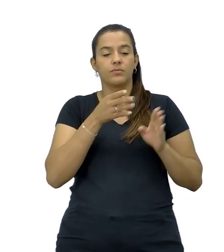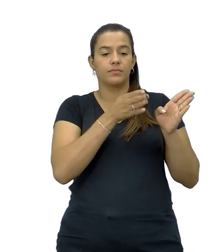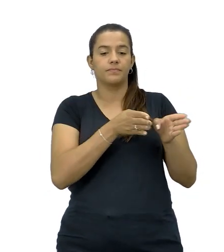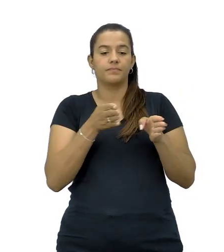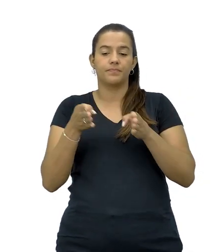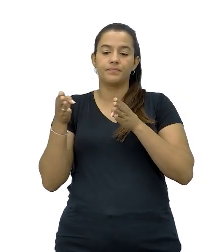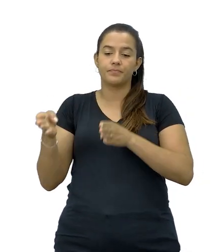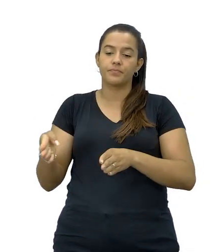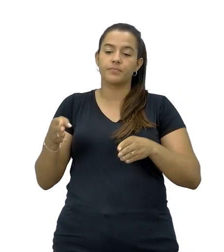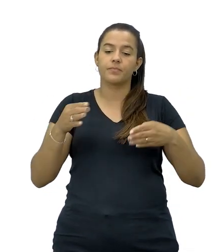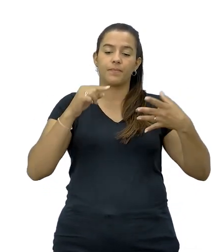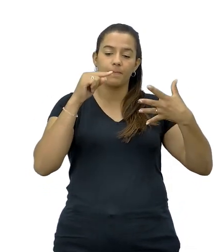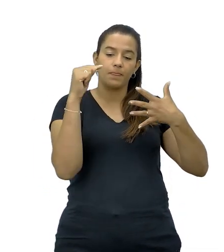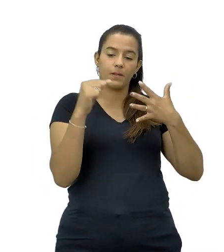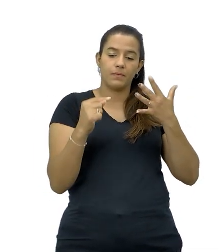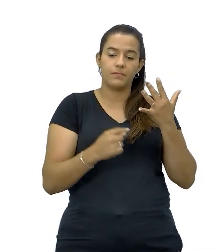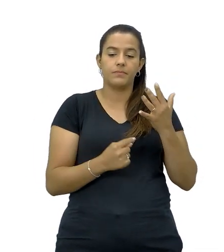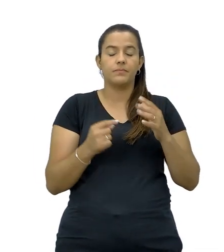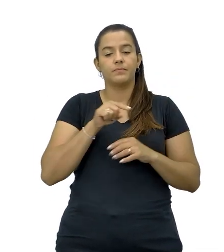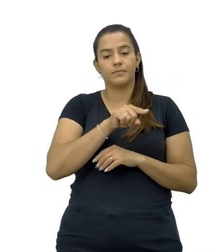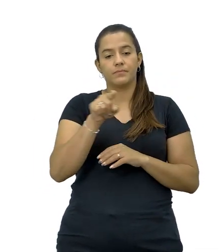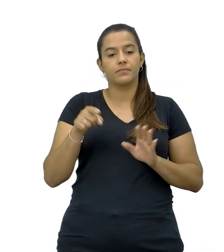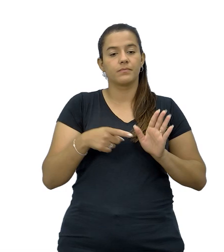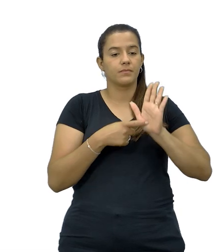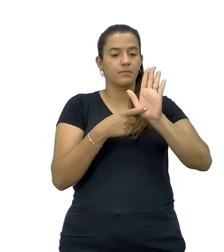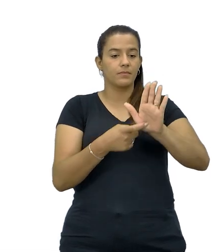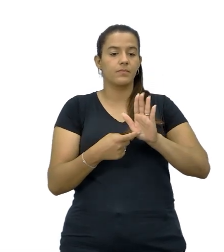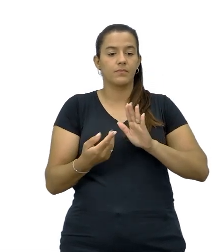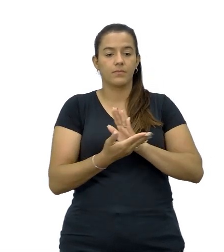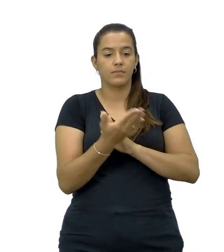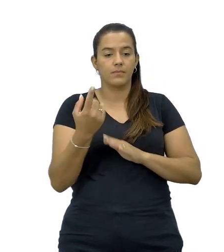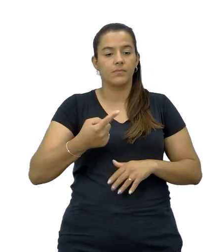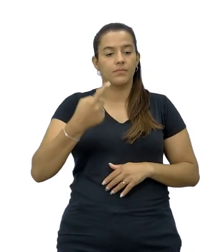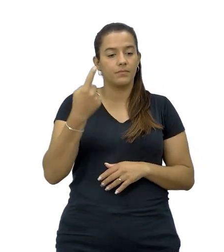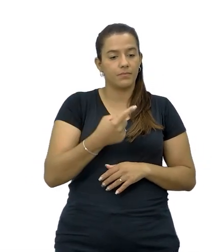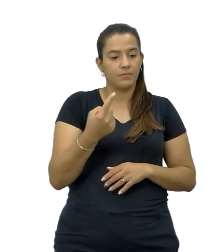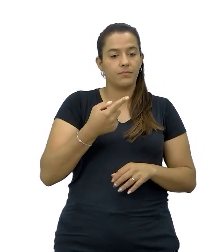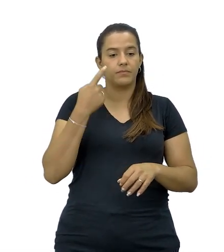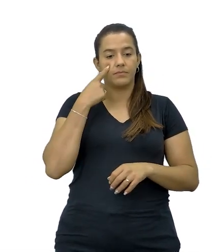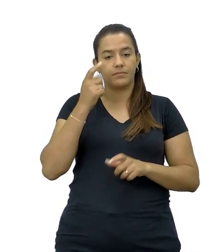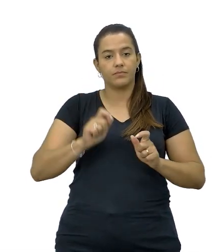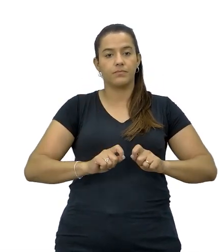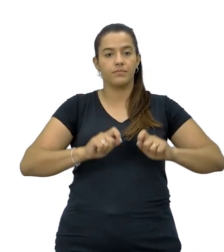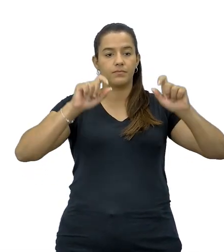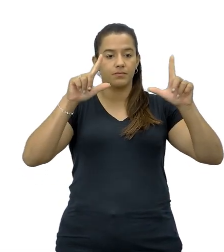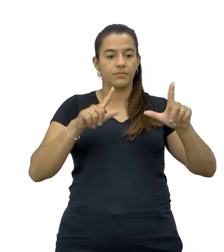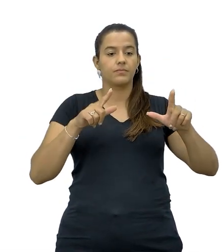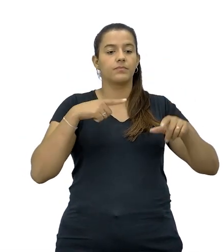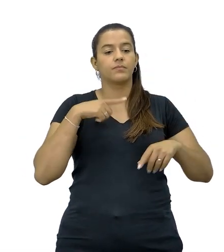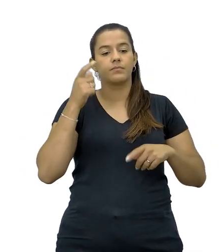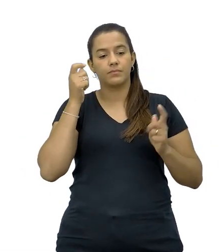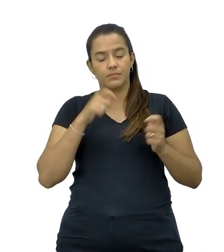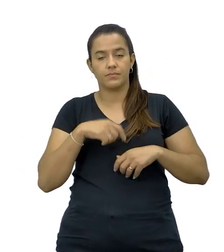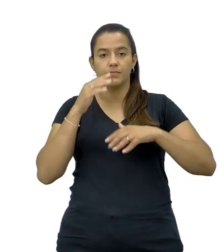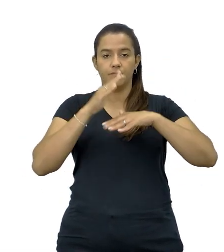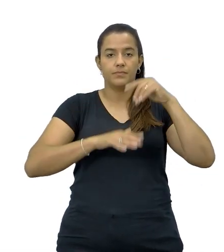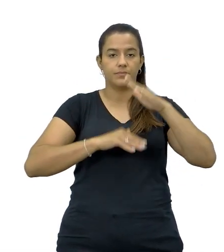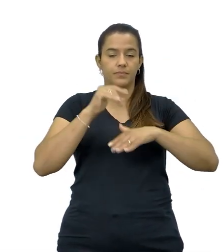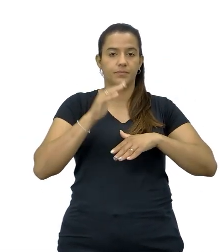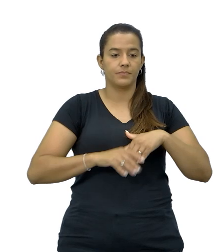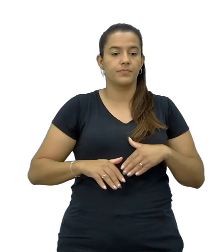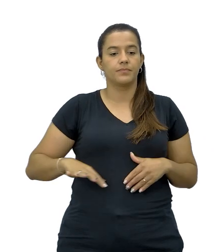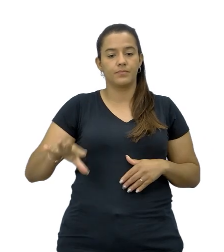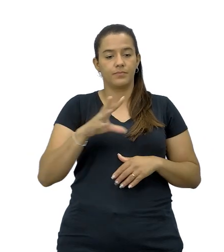essa trilha, né, vai trazendo para vocês o primeiro passo. Entramos na plataforma, selecionamos habilidades, vocês viram lá,